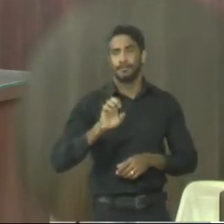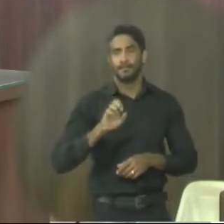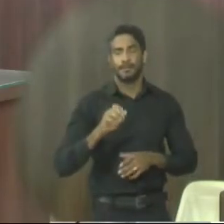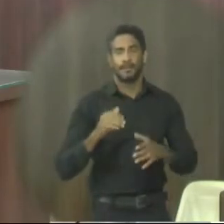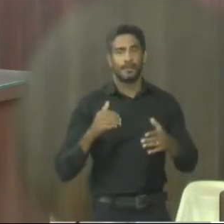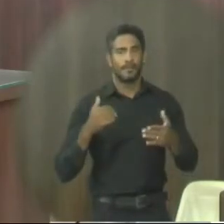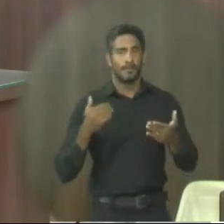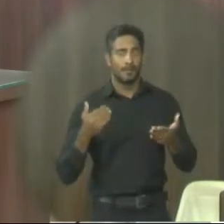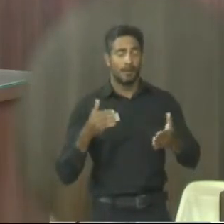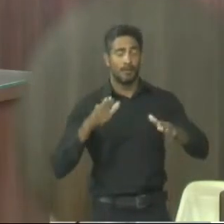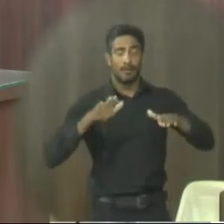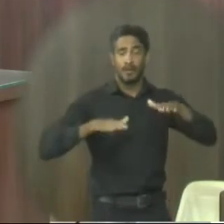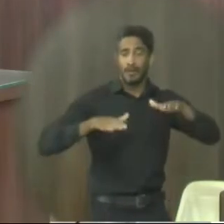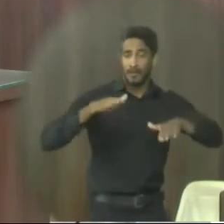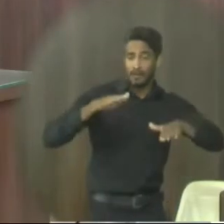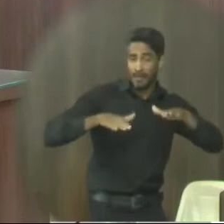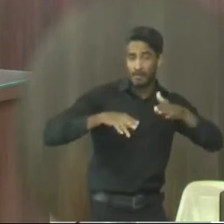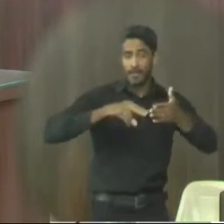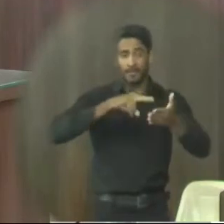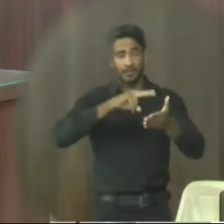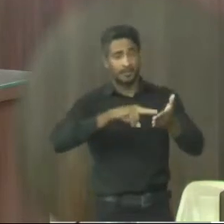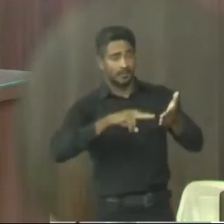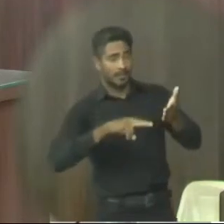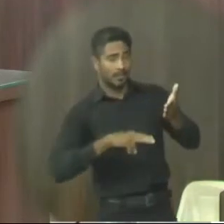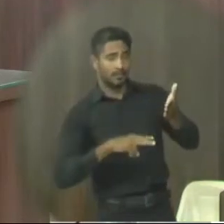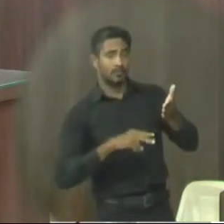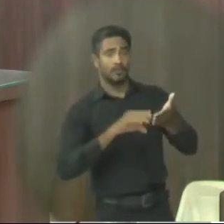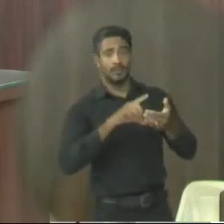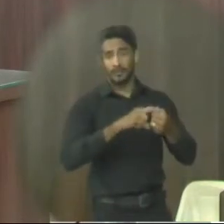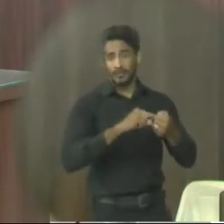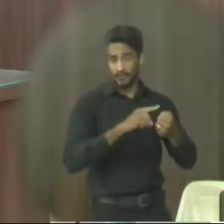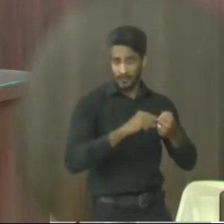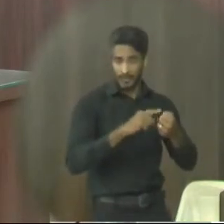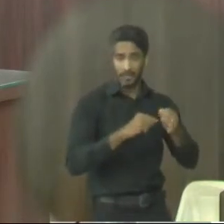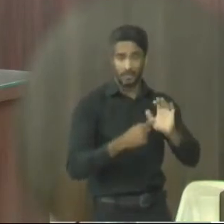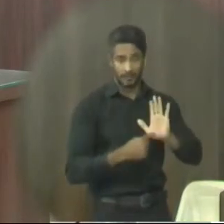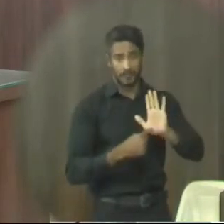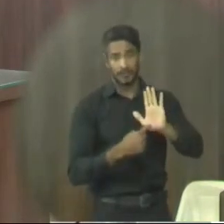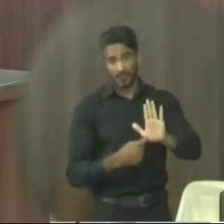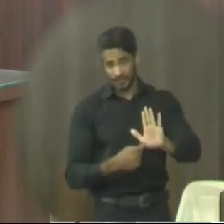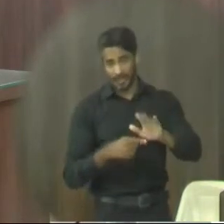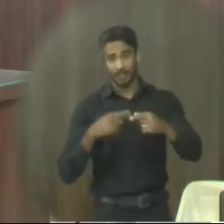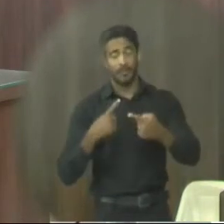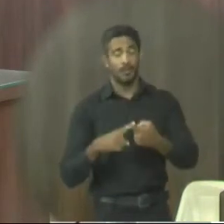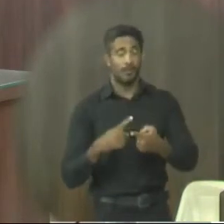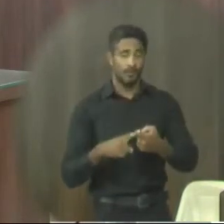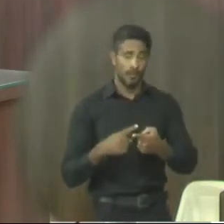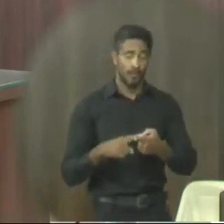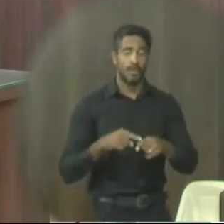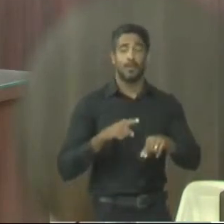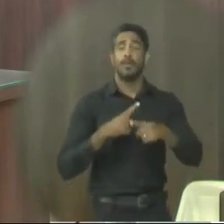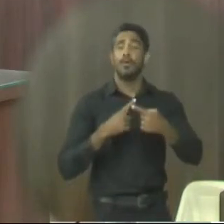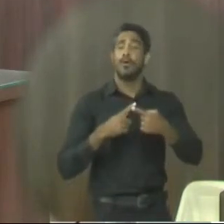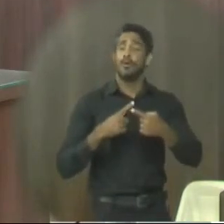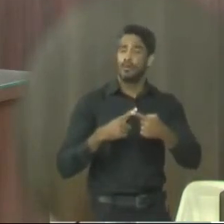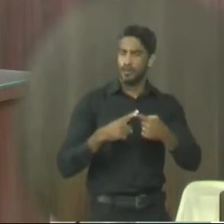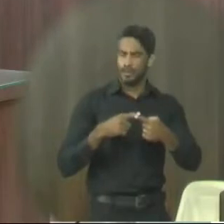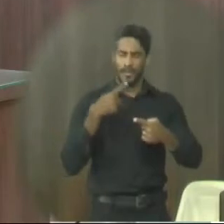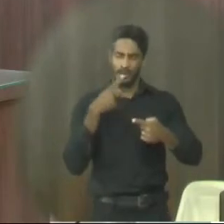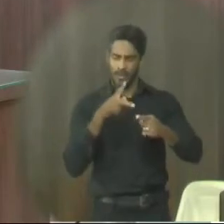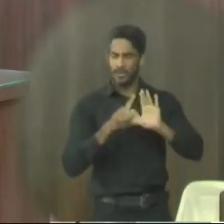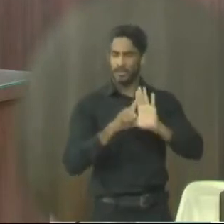conforme depende-se da leitura dos dispositivos acima transcritos. Isso porque, no momento em que esse